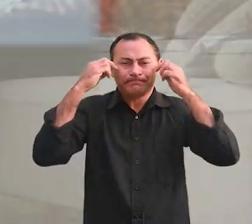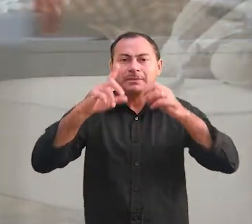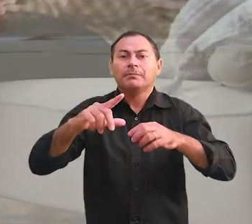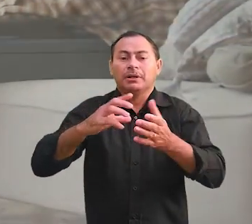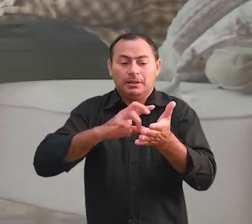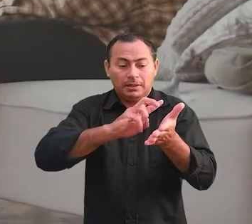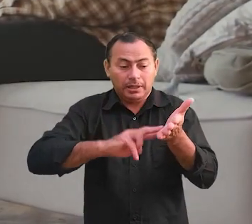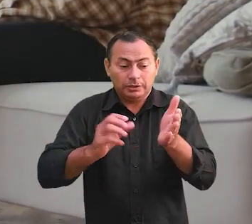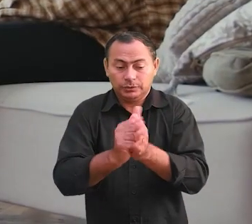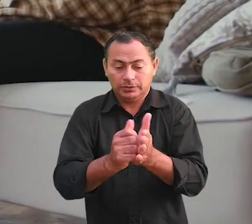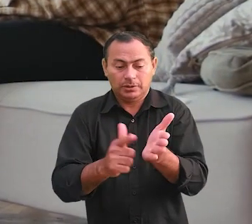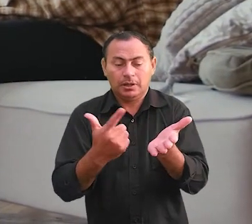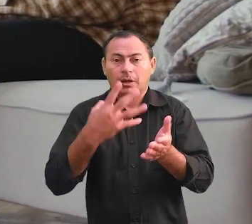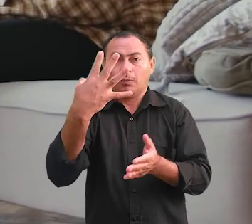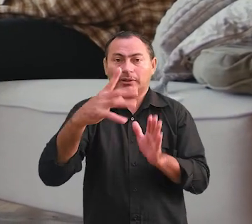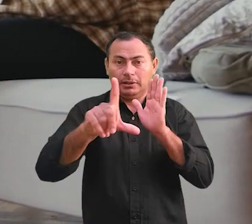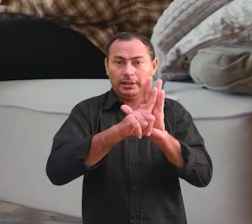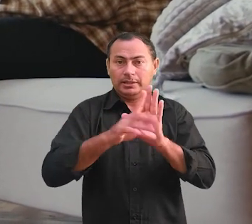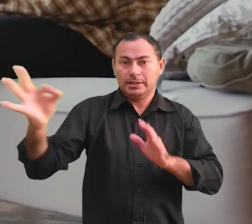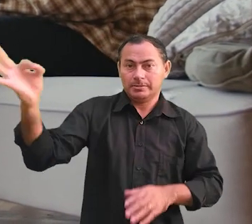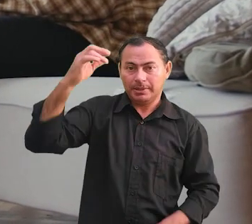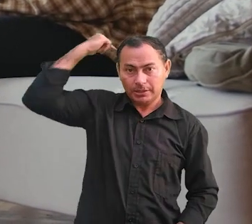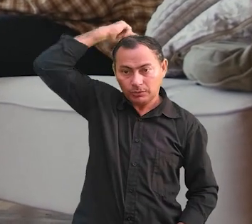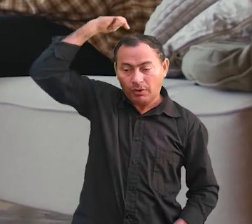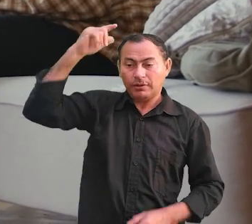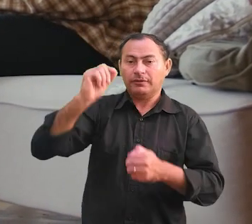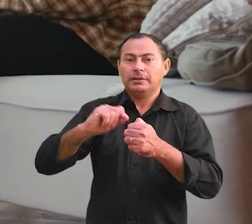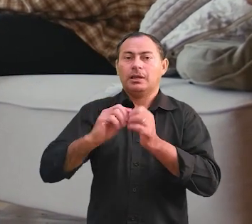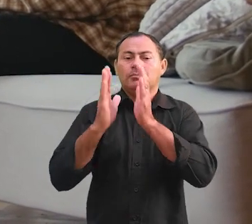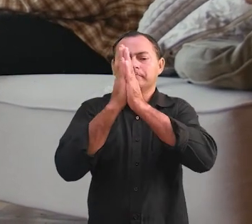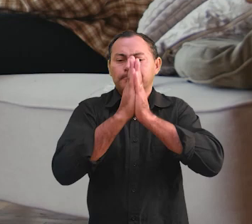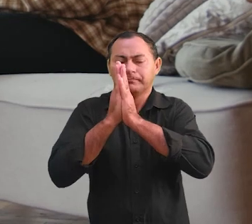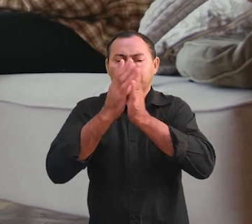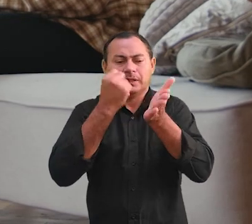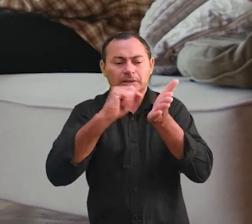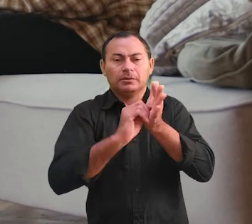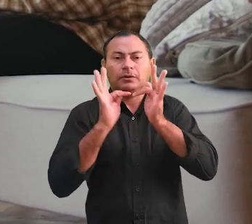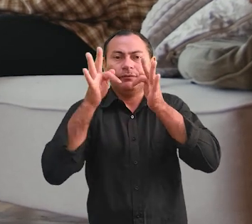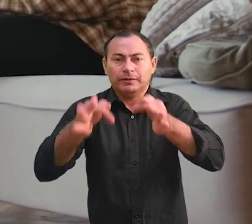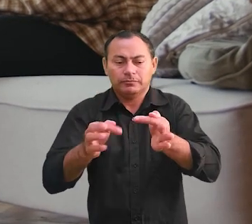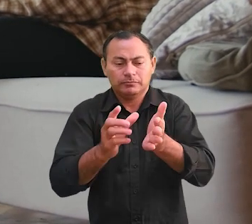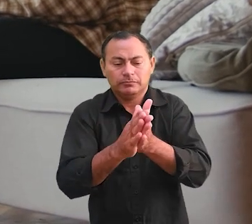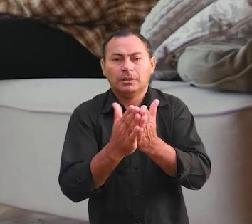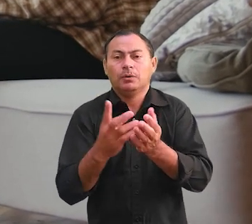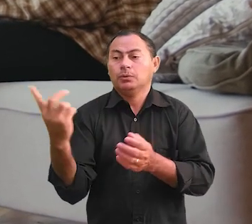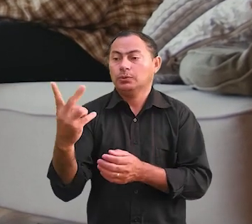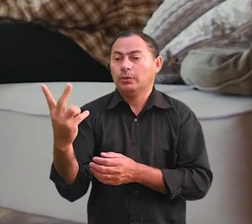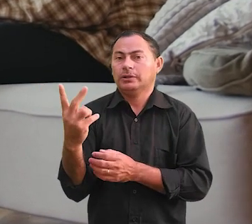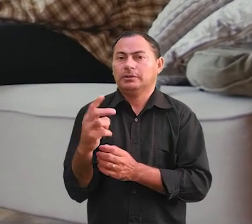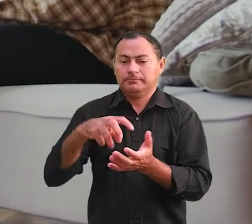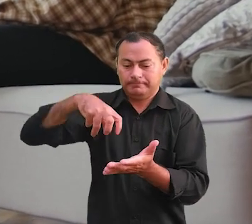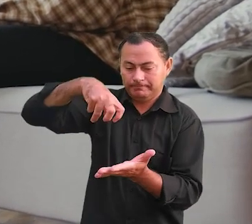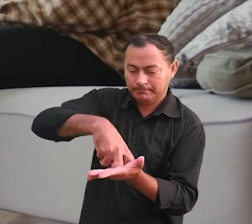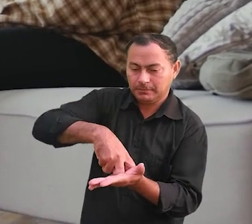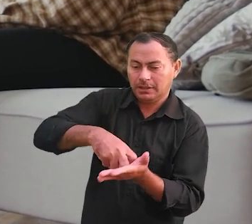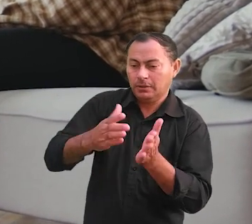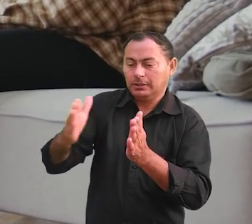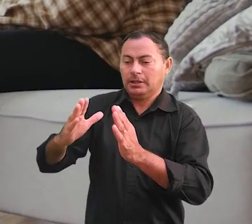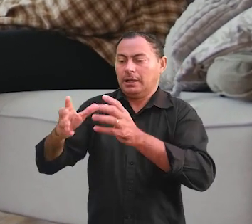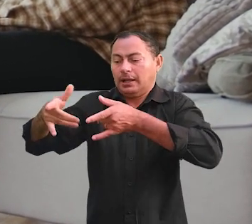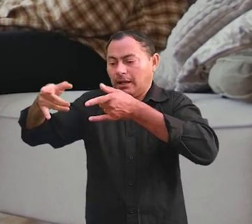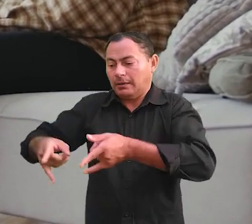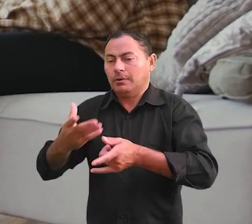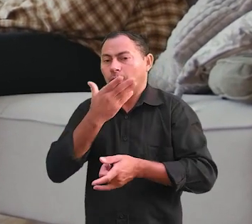tímido depois de lerem juntos e o folheto das quatro leis espirituais eles fizeram uma oração inscrito no final do folheto os dois estavam